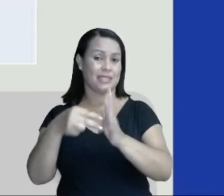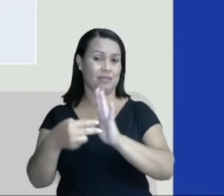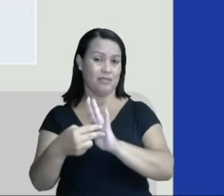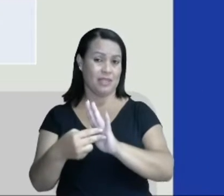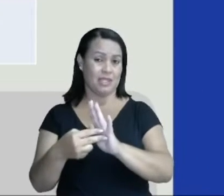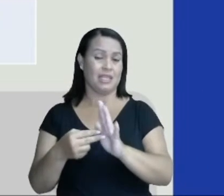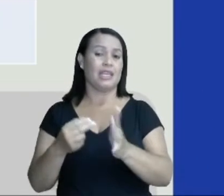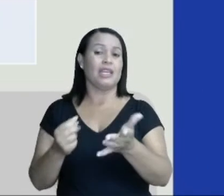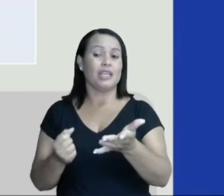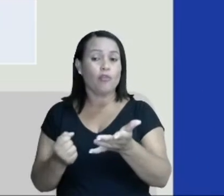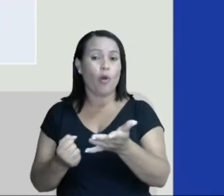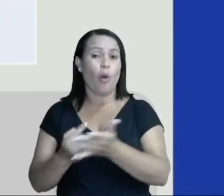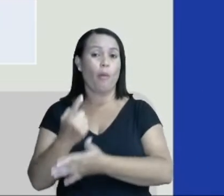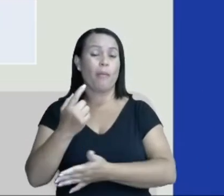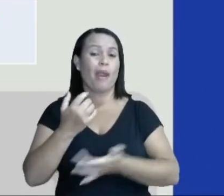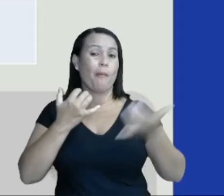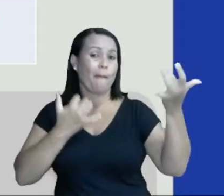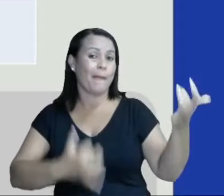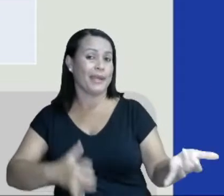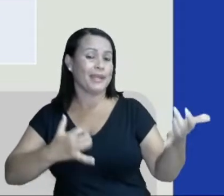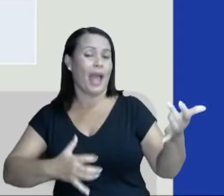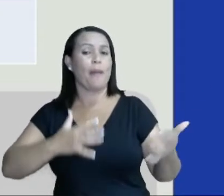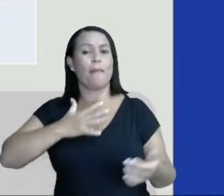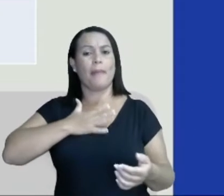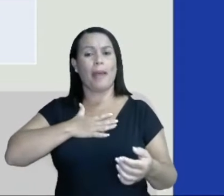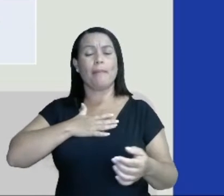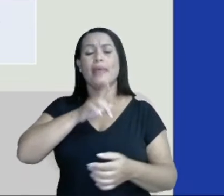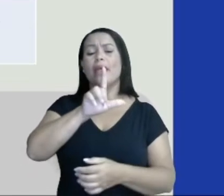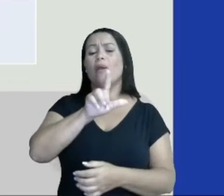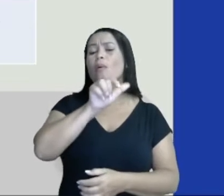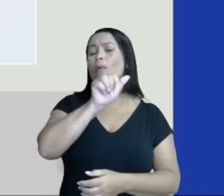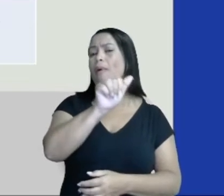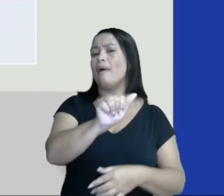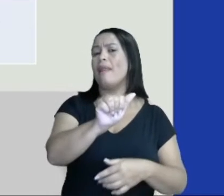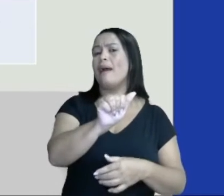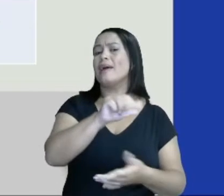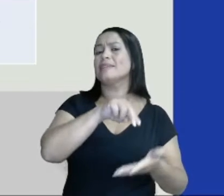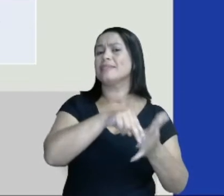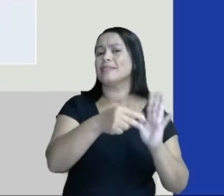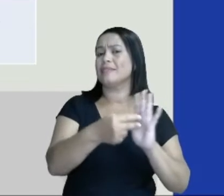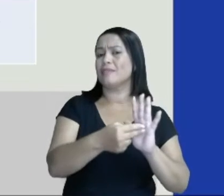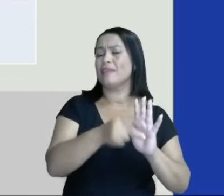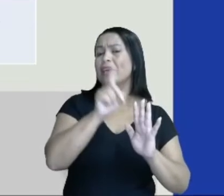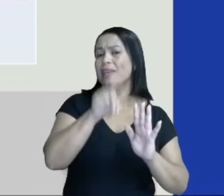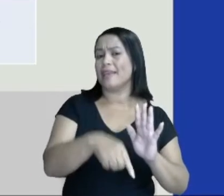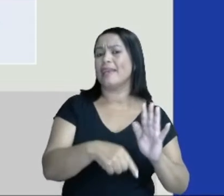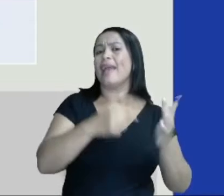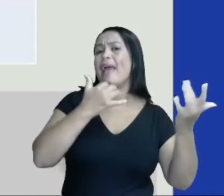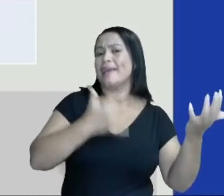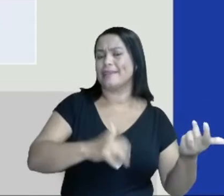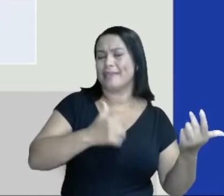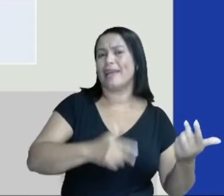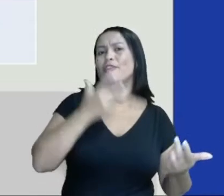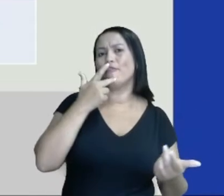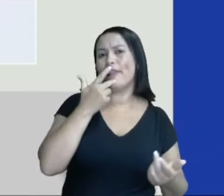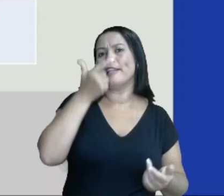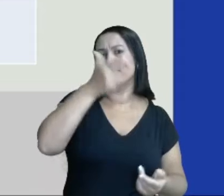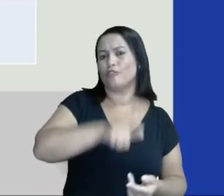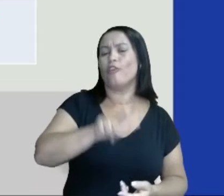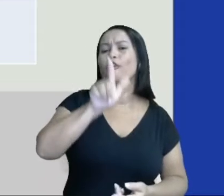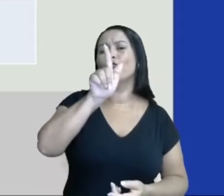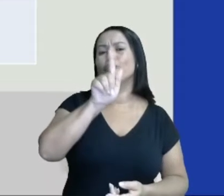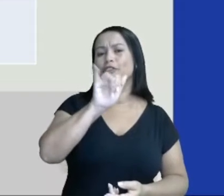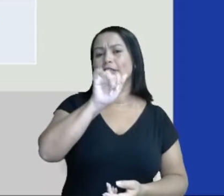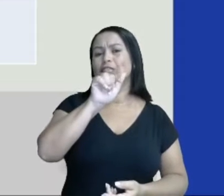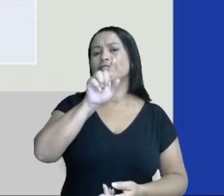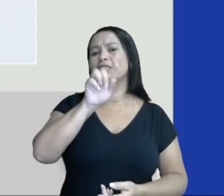vai ser comprada para mim e esse lá significa a própria guitarra. Para eu não dizer guitarra de novo,